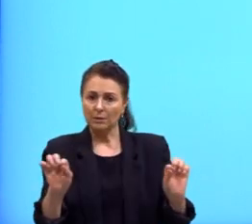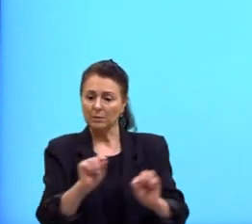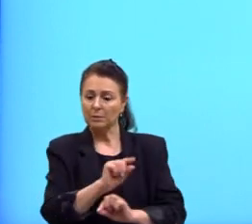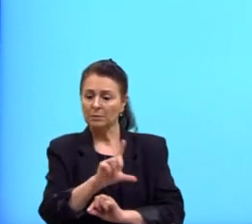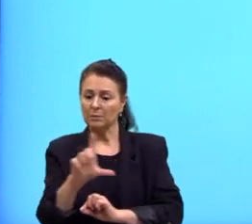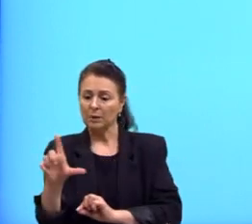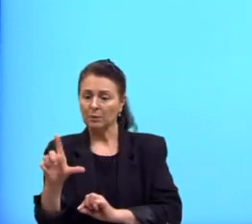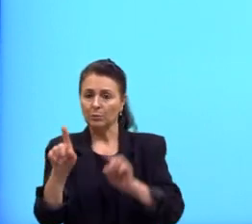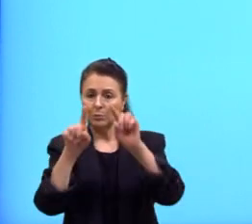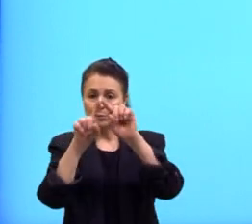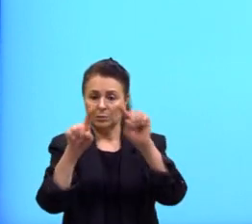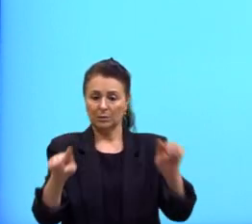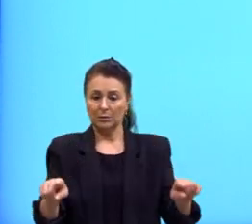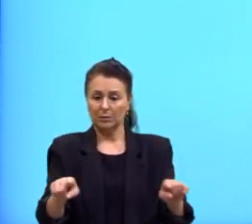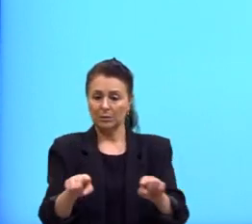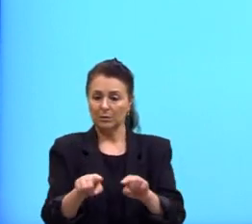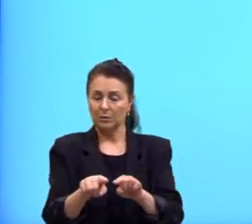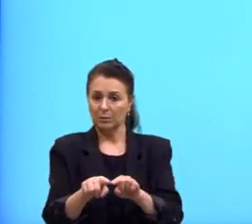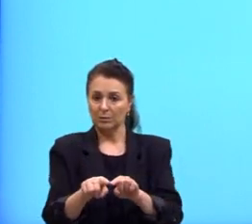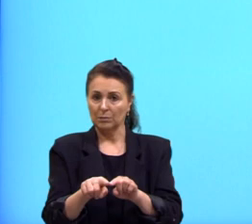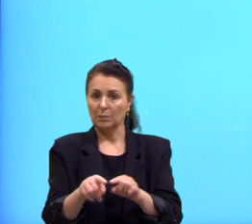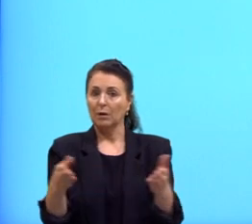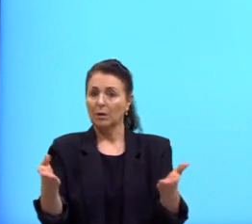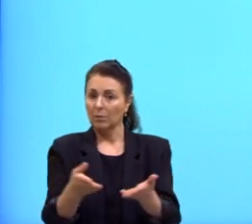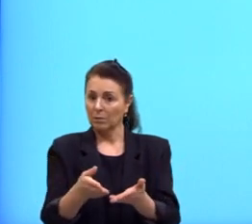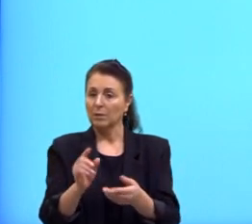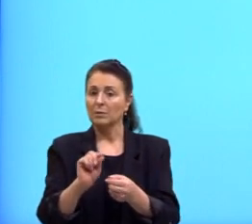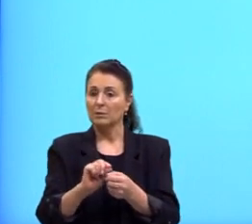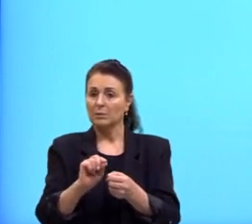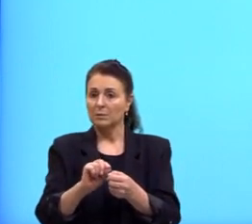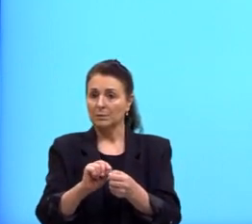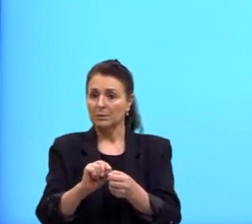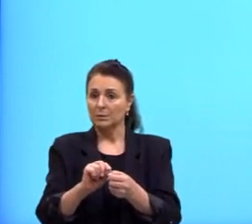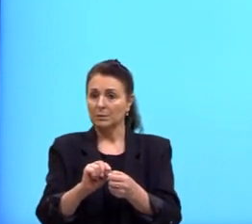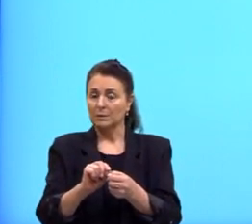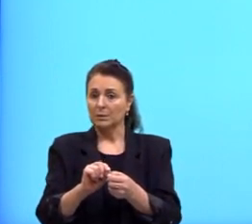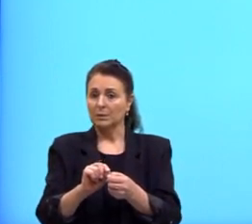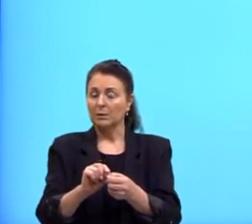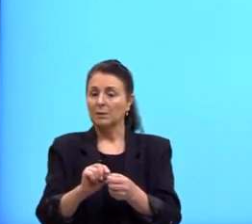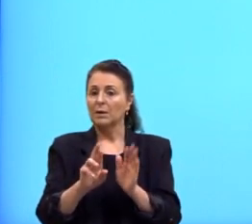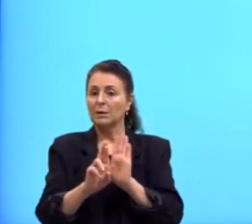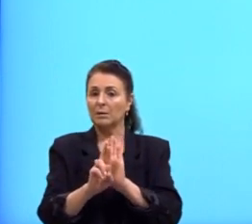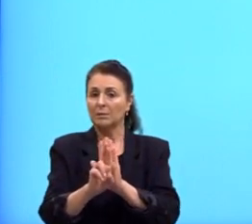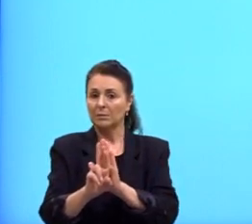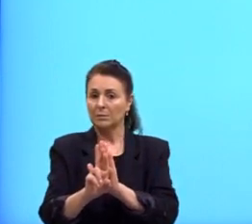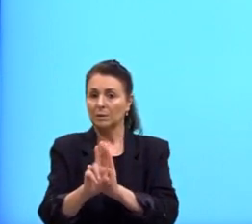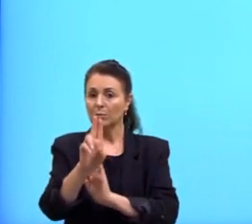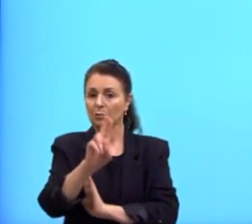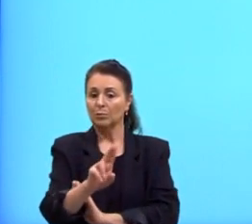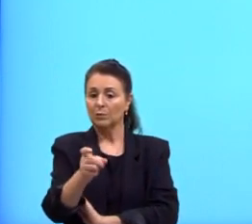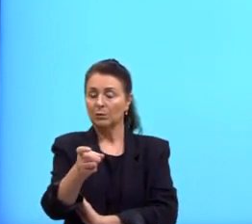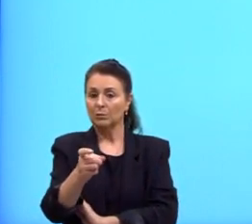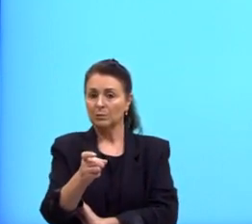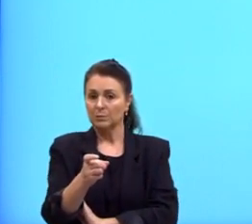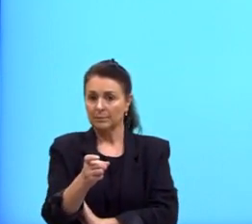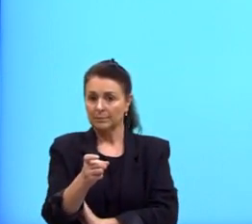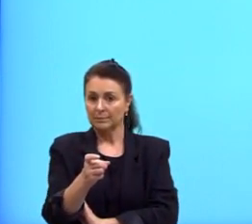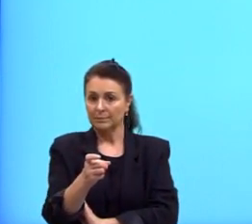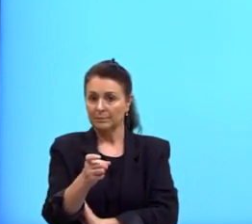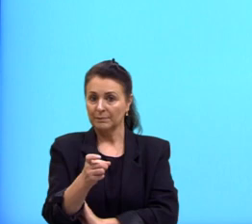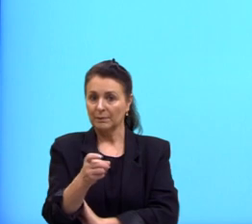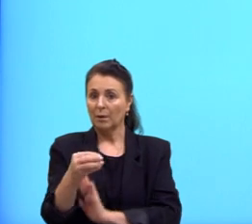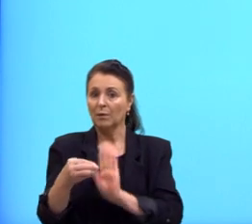o lado do Triângulo isso que nós vamos buscar agora é que nós vamos se apresentar Então por x vamos